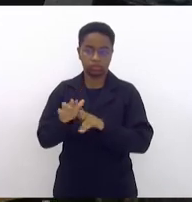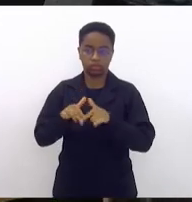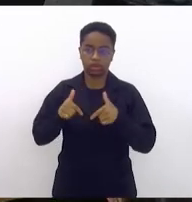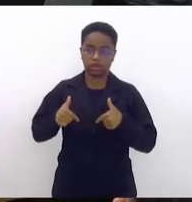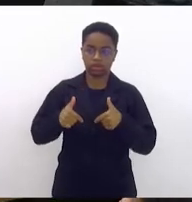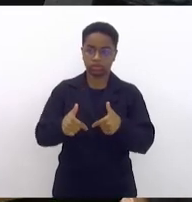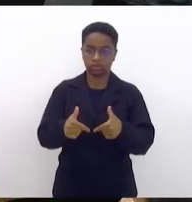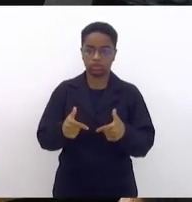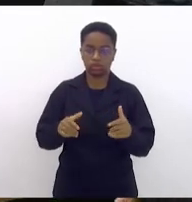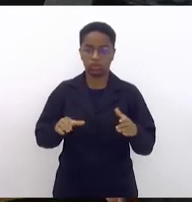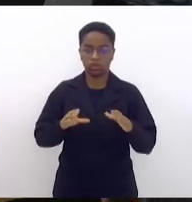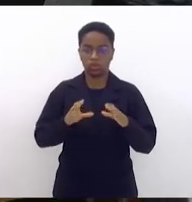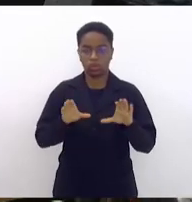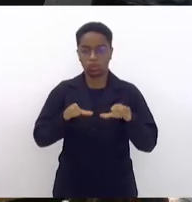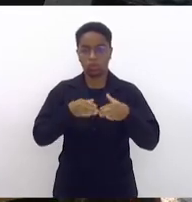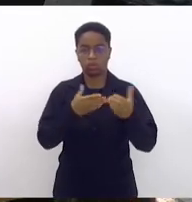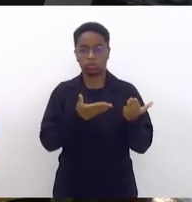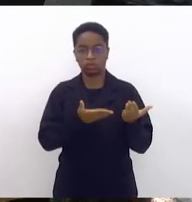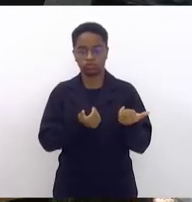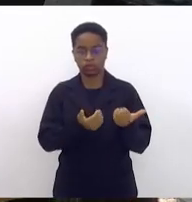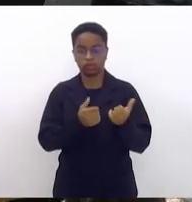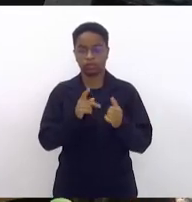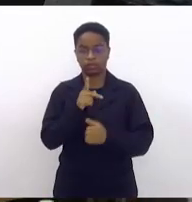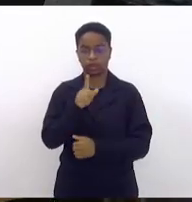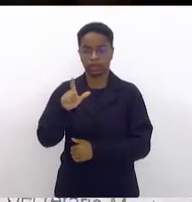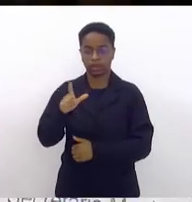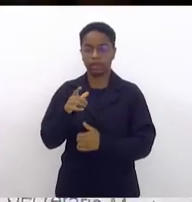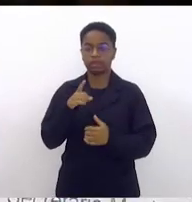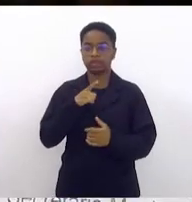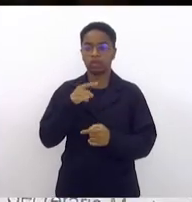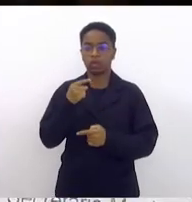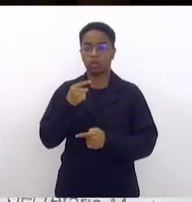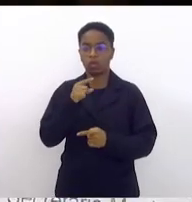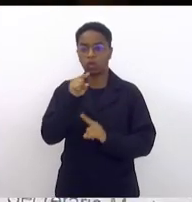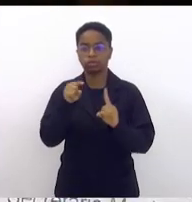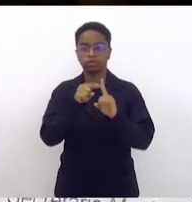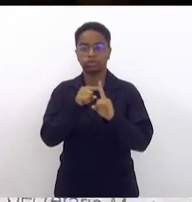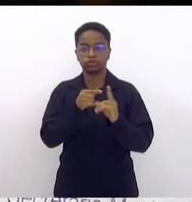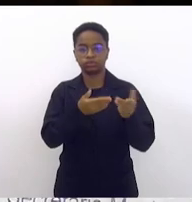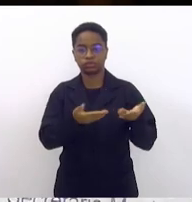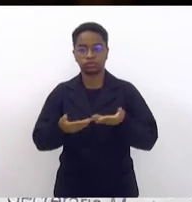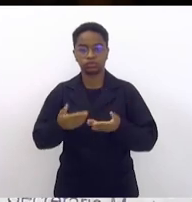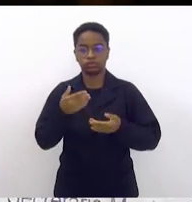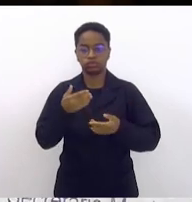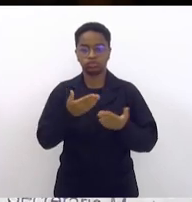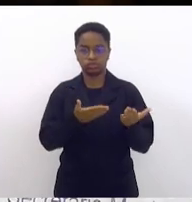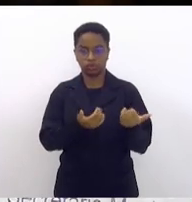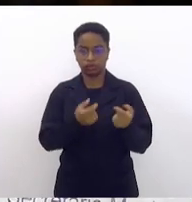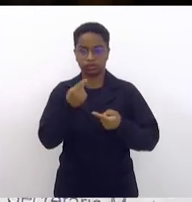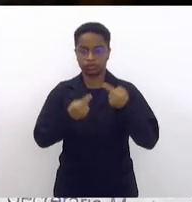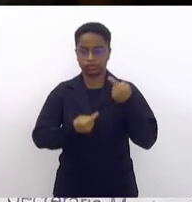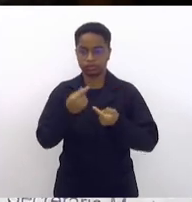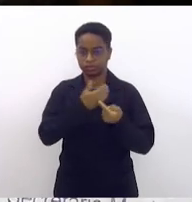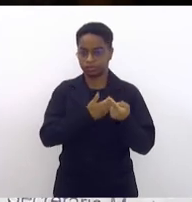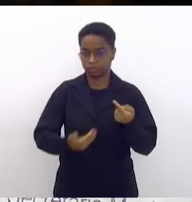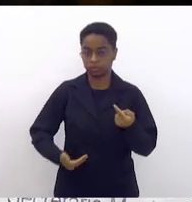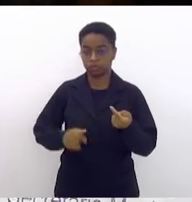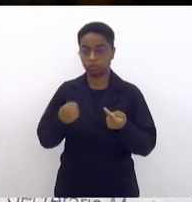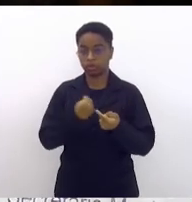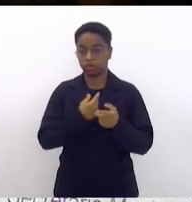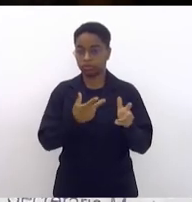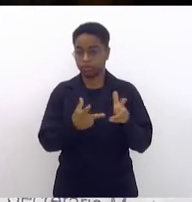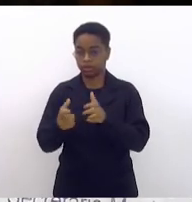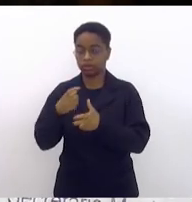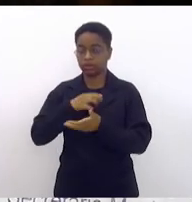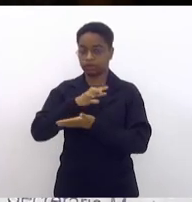eh lá na juventude do pl a gente tem como base trazer os jovens para debate público a gente vê que nos últimos anos muitos jovens estão entrando na